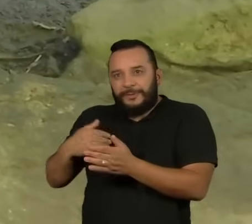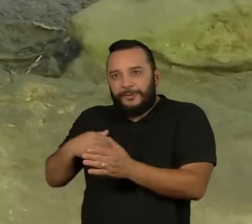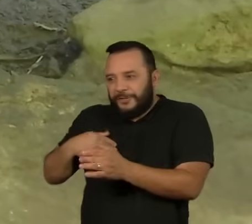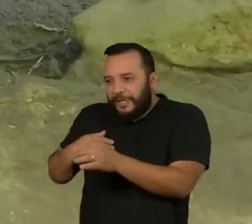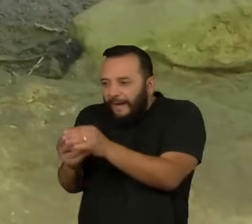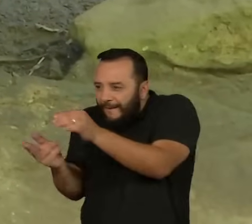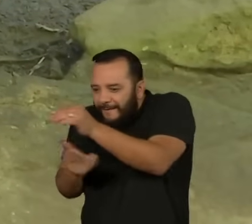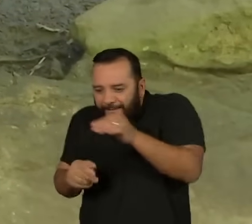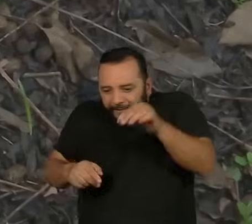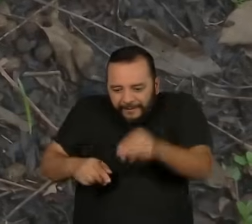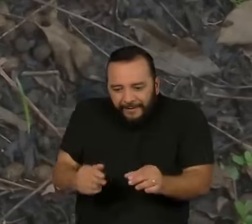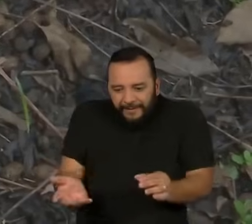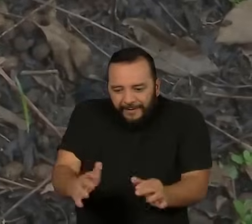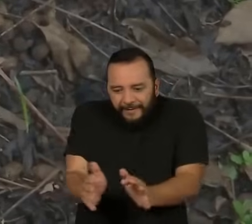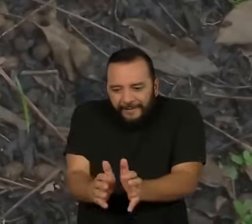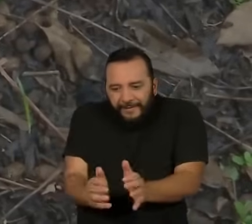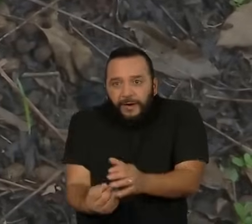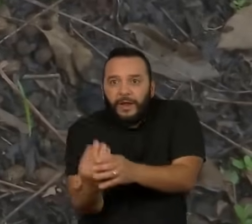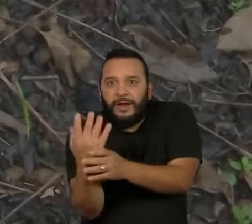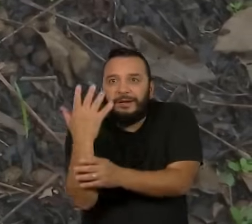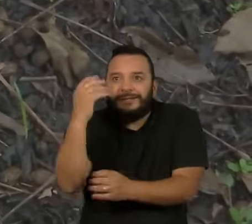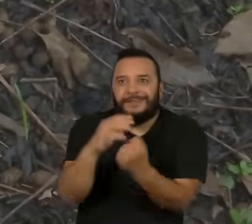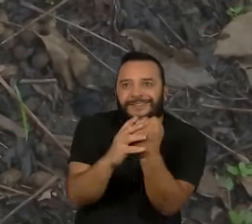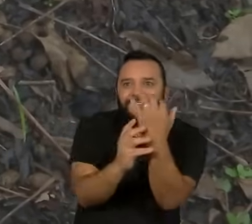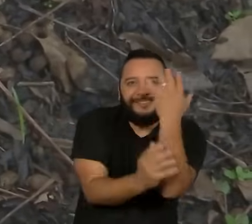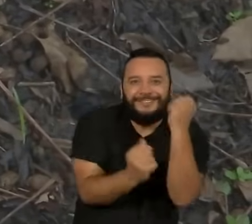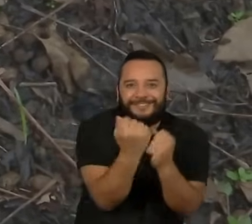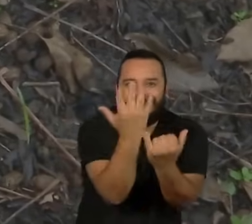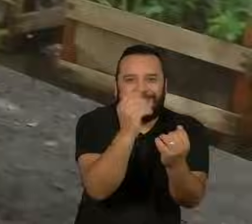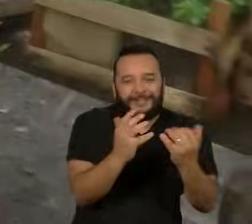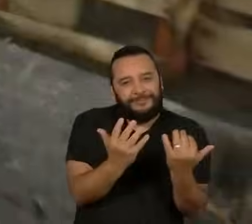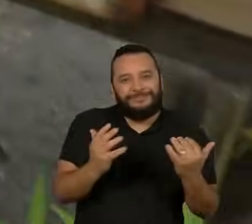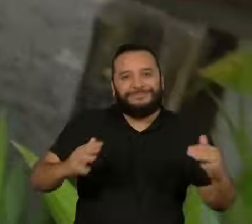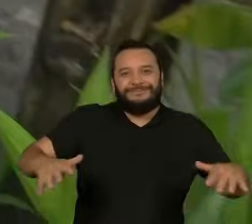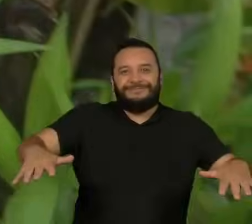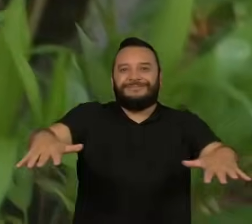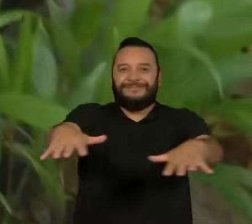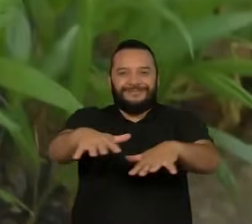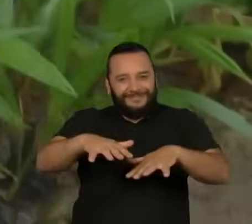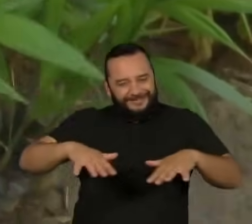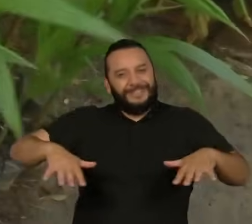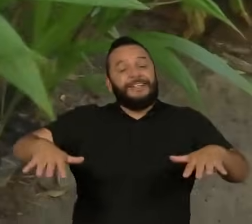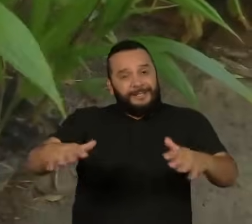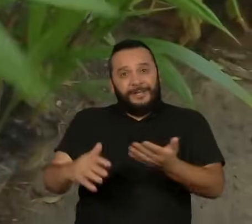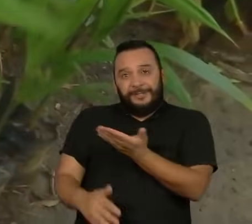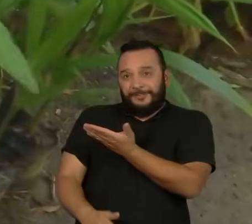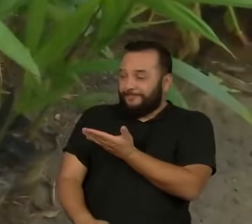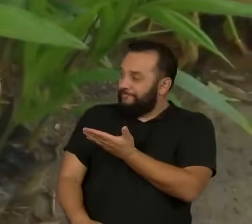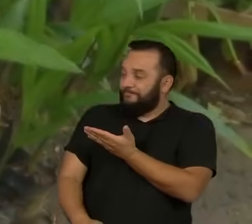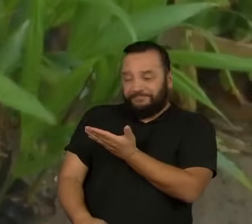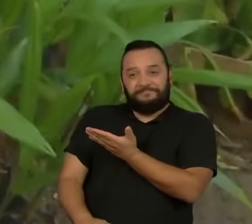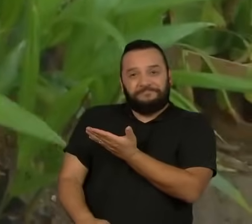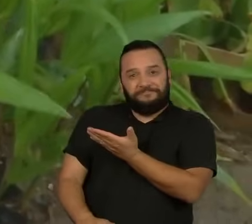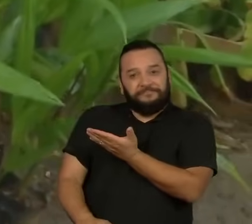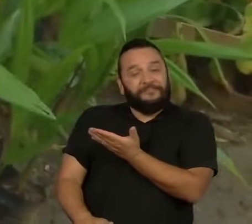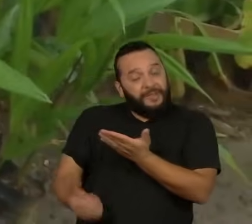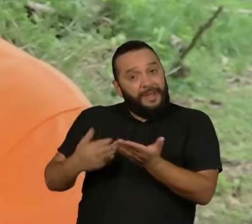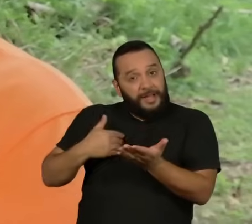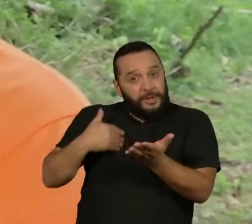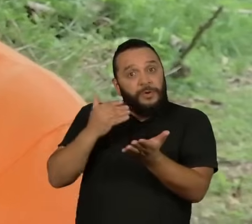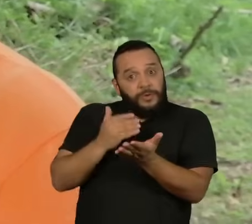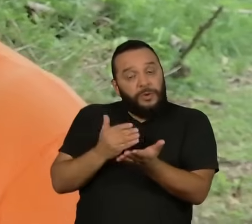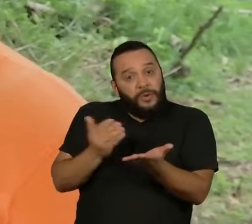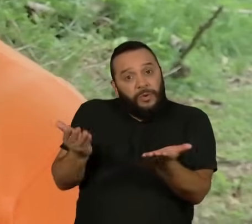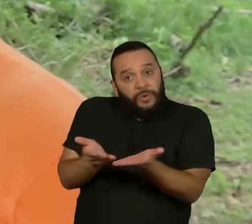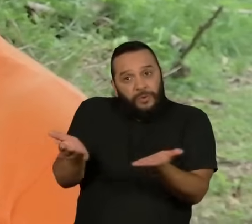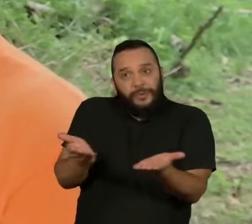multiplicando até que a nossa produção começou a sair já do nosso próprio plantio e a gente começou a fazer novas mudas. E aí já vem também hoje,